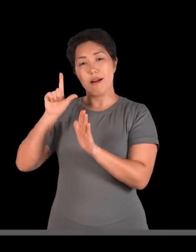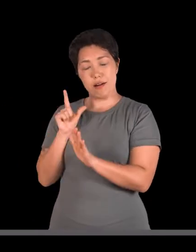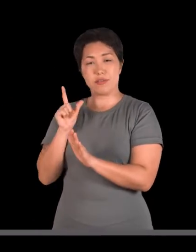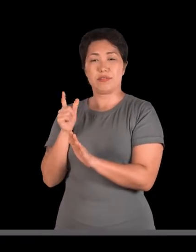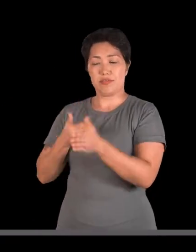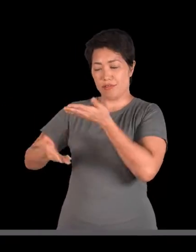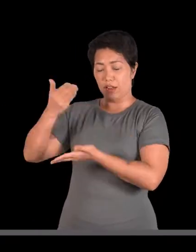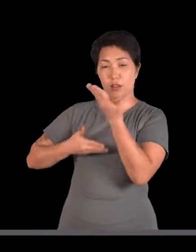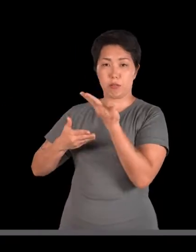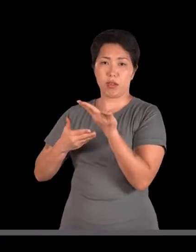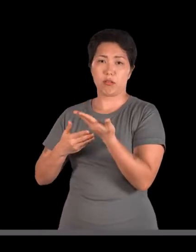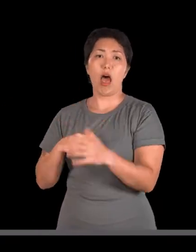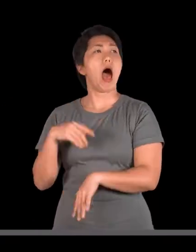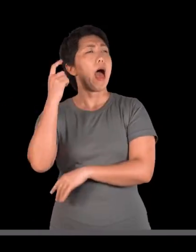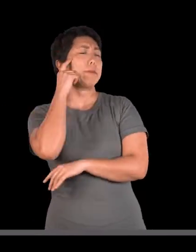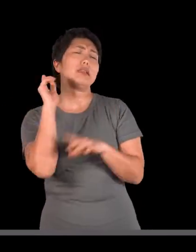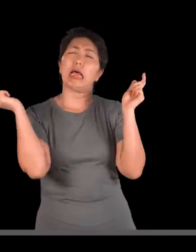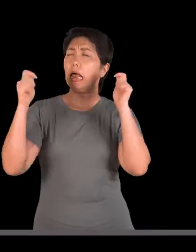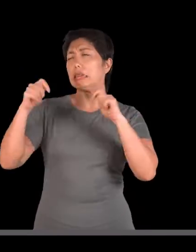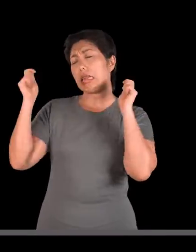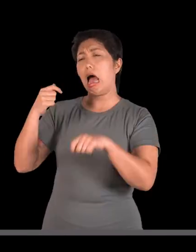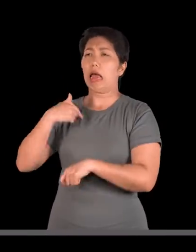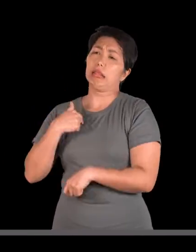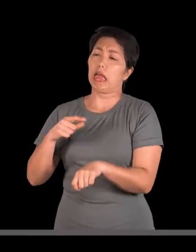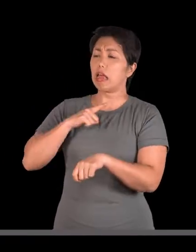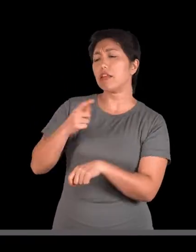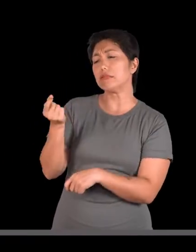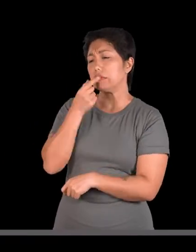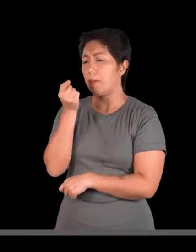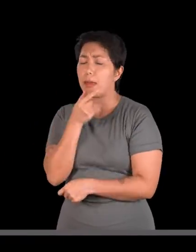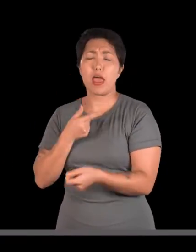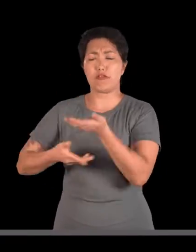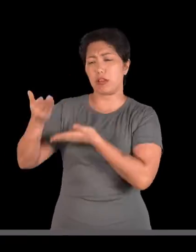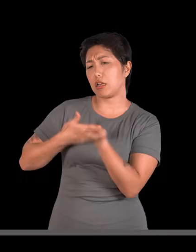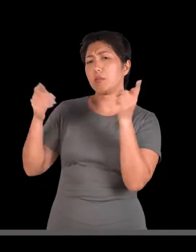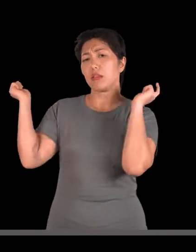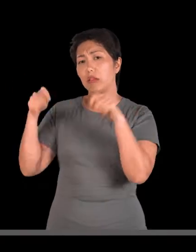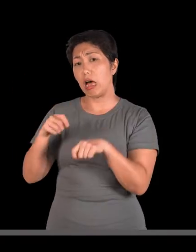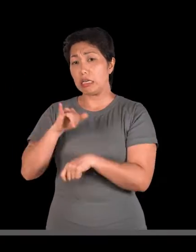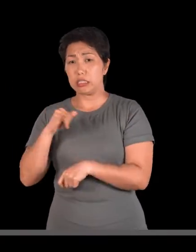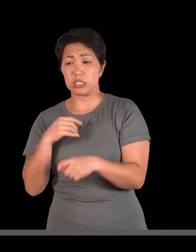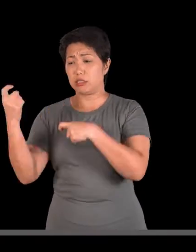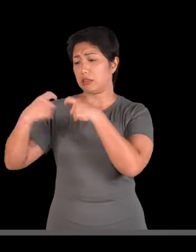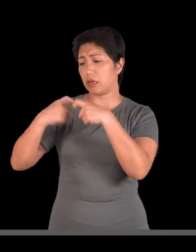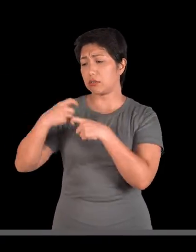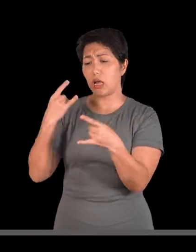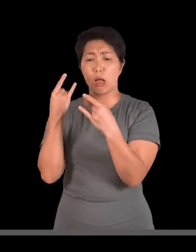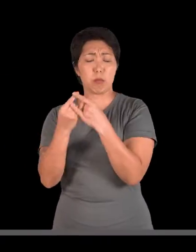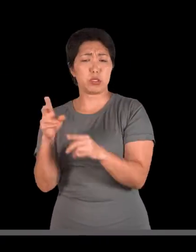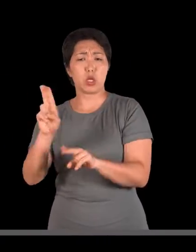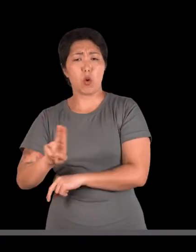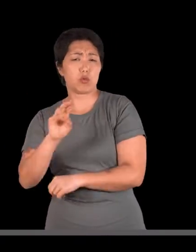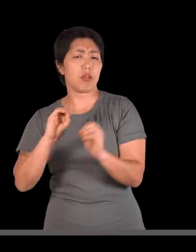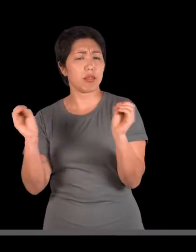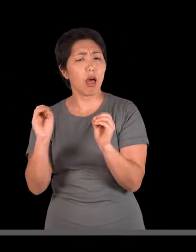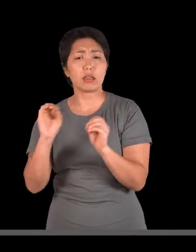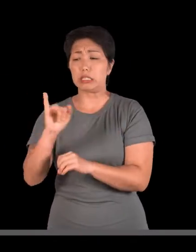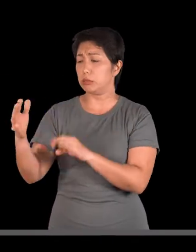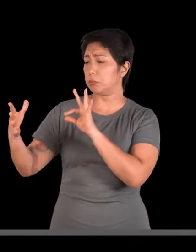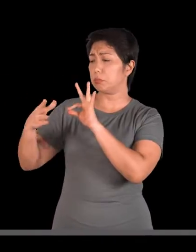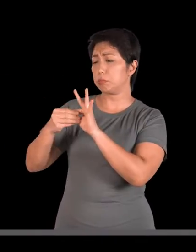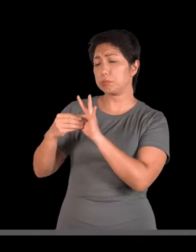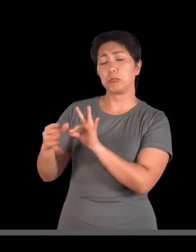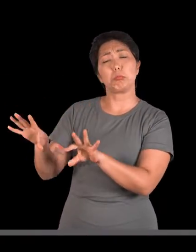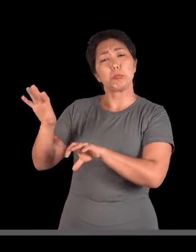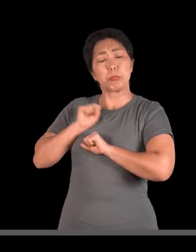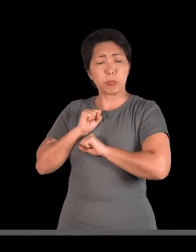tem tratamento, então tá tranquilo. Posso ter relações sem preservativo, que mesmo que eu tenha o HIV, pensa. Um vírus que você vai ter